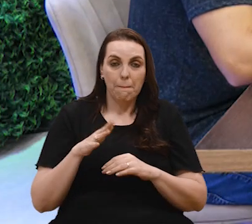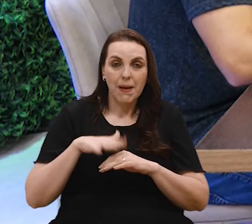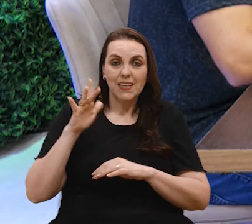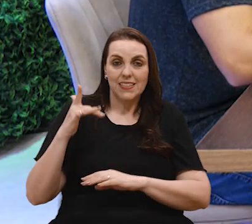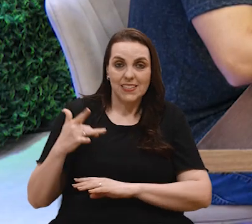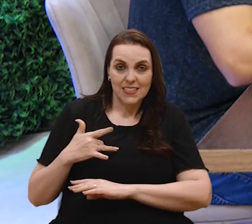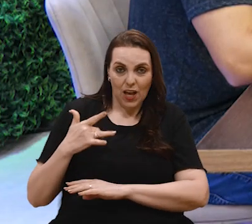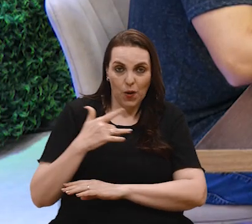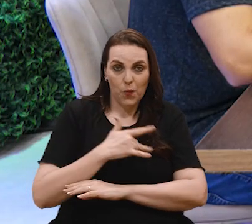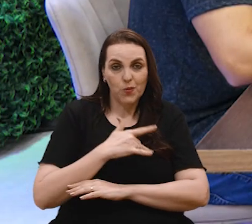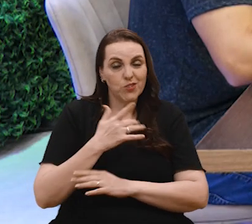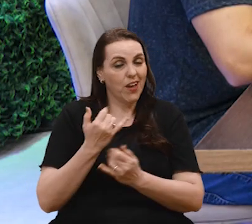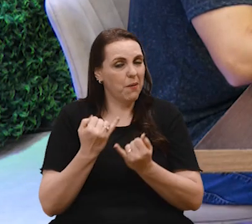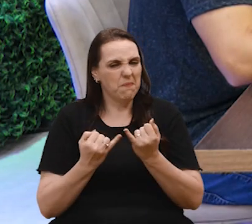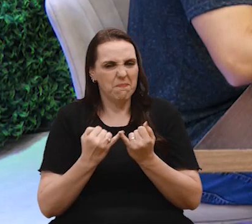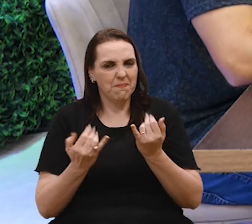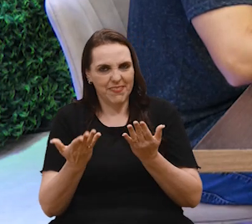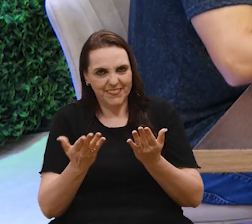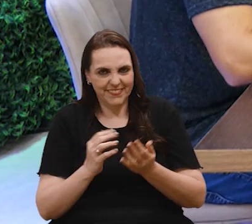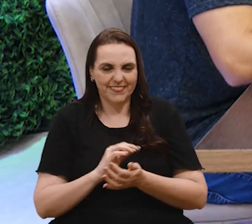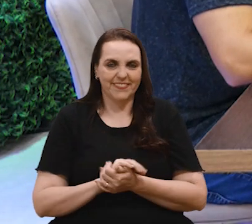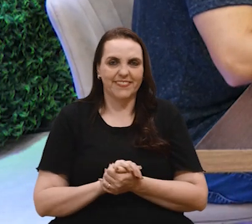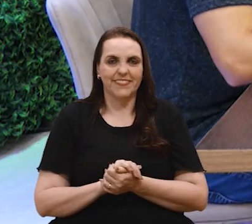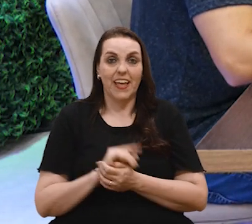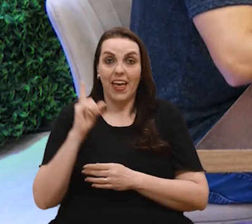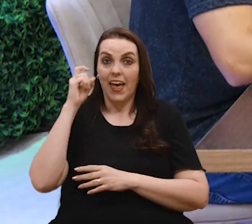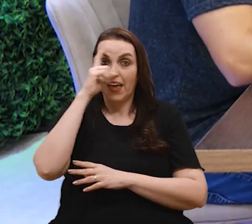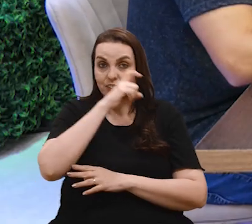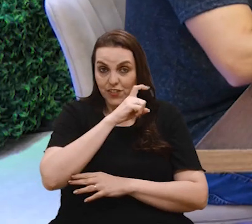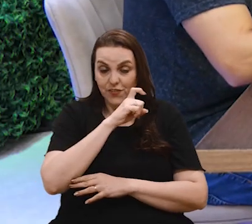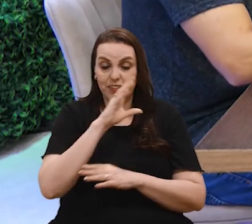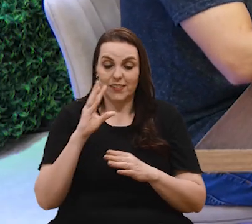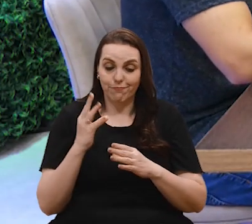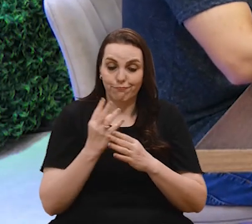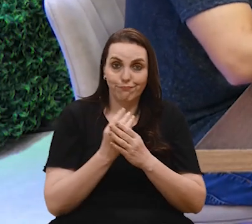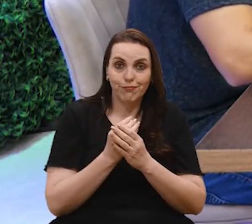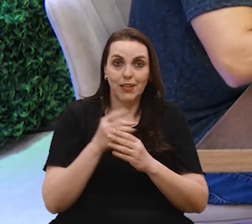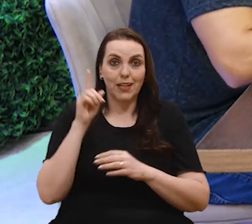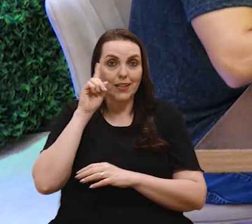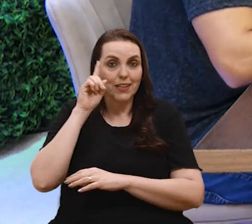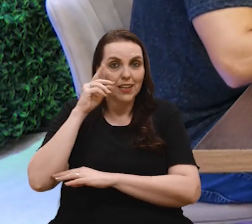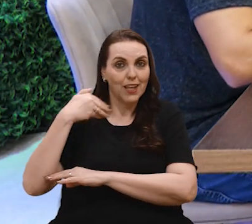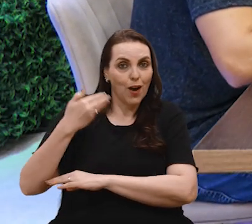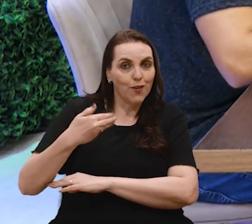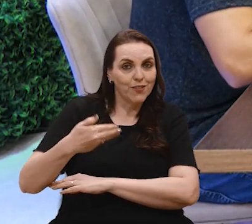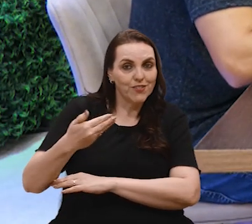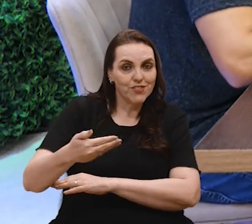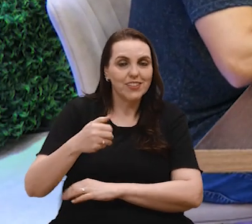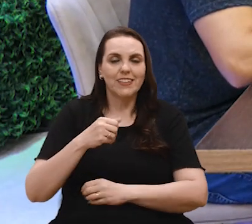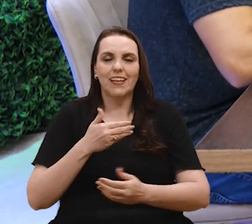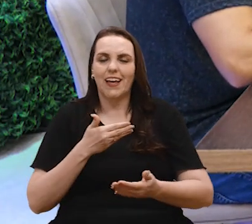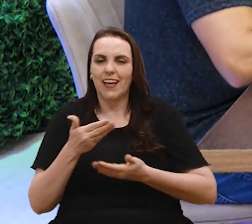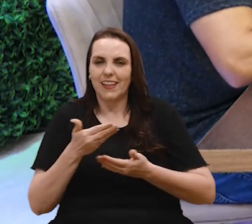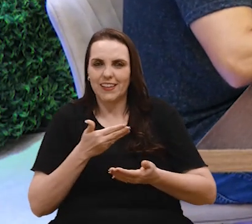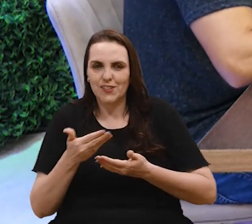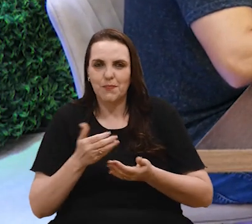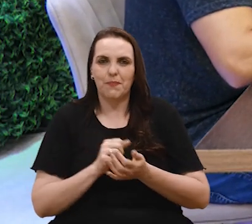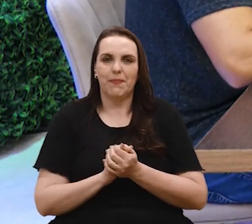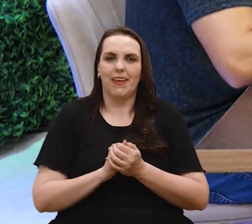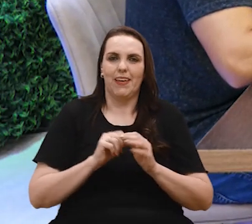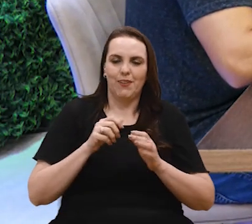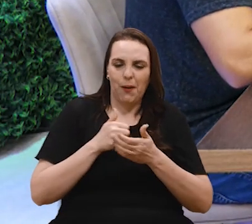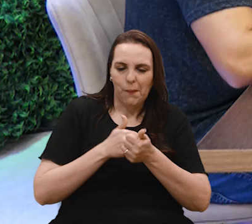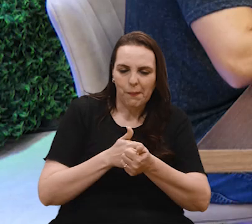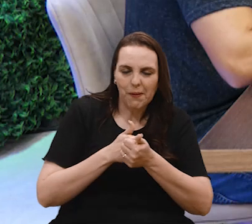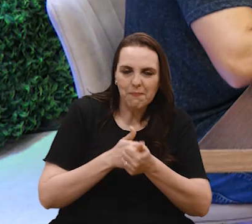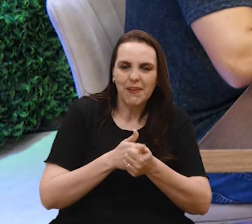um pouco mais de saúde, é muito semelhante. E é muito difícil a gente incluir na rotina, porque nós temos muitos atendimentos, tem o acompanhamento,